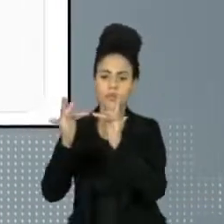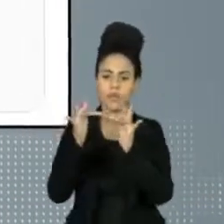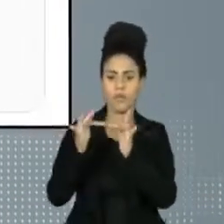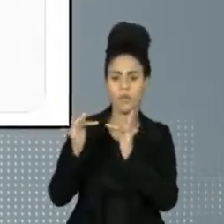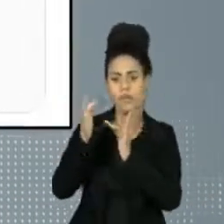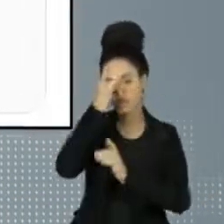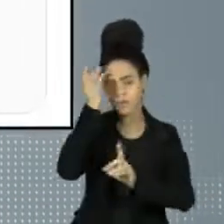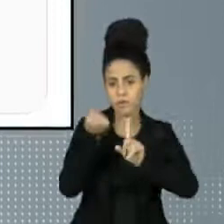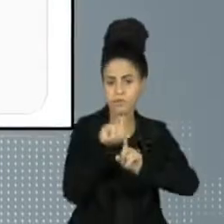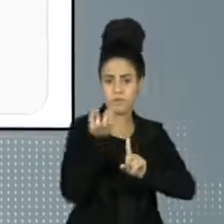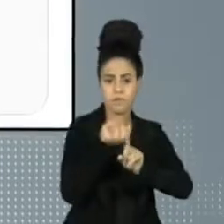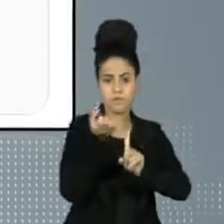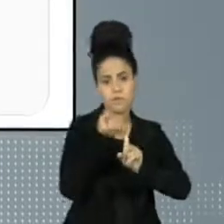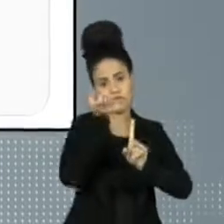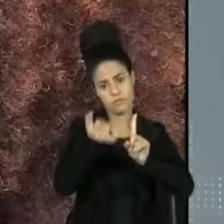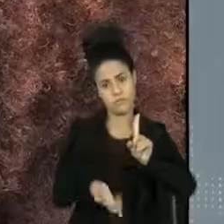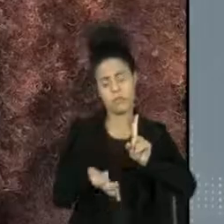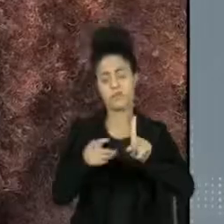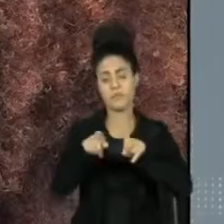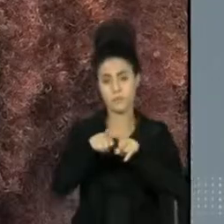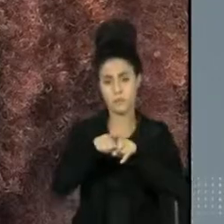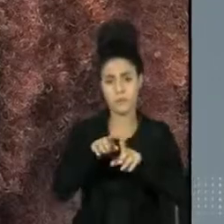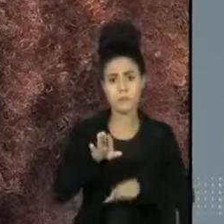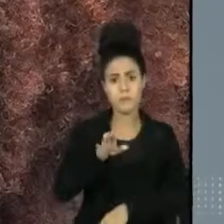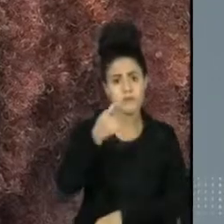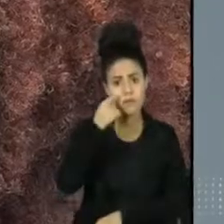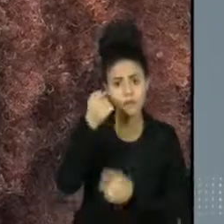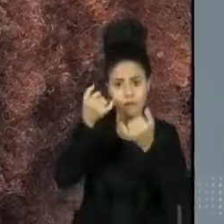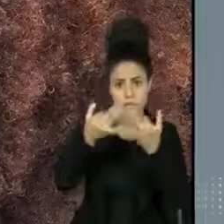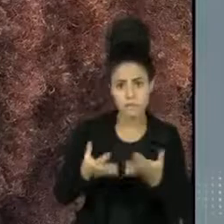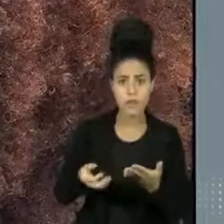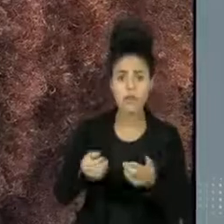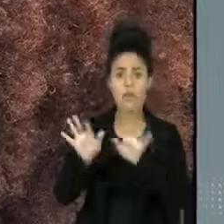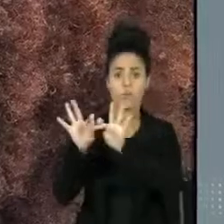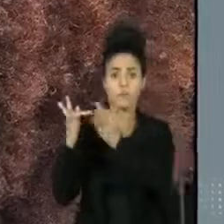testemunhas que não sejam policiais militares, em especial com parentes de Kathleen.